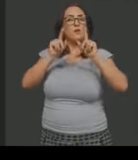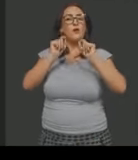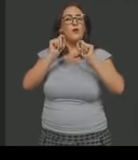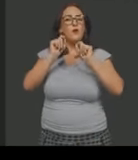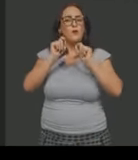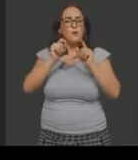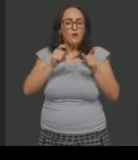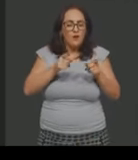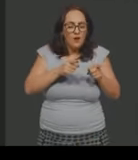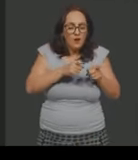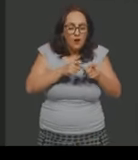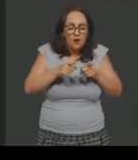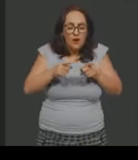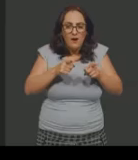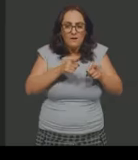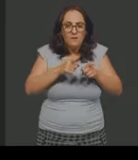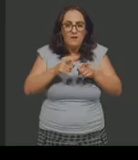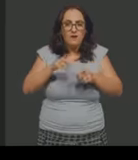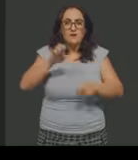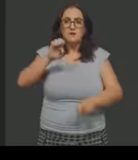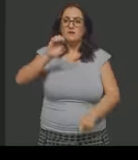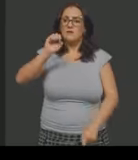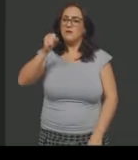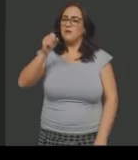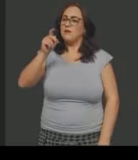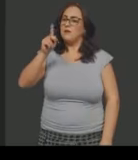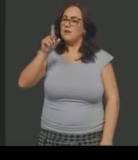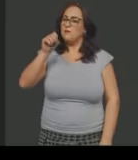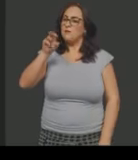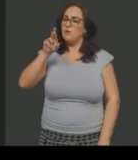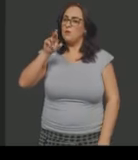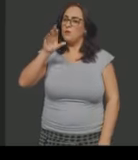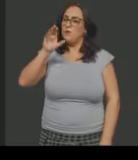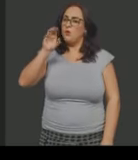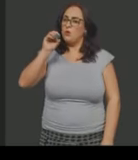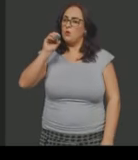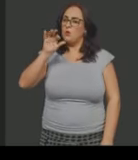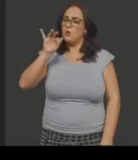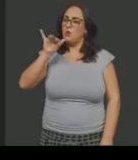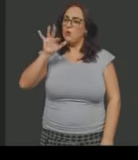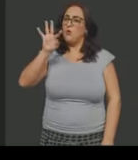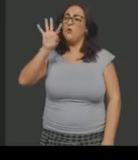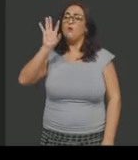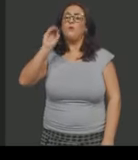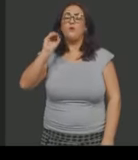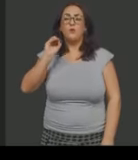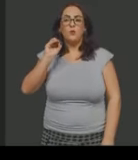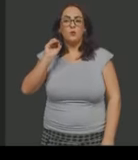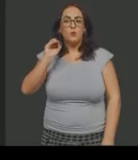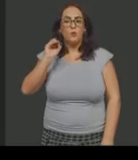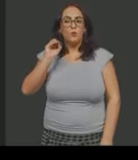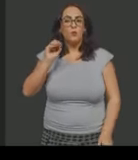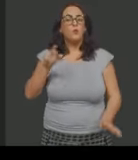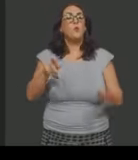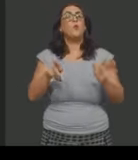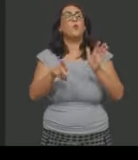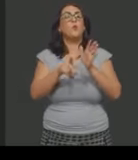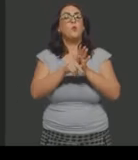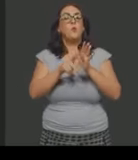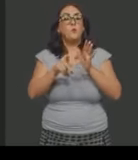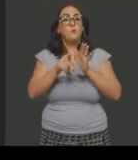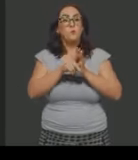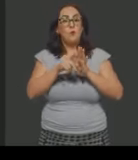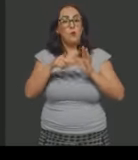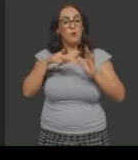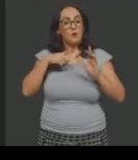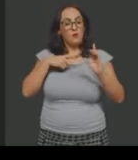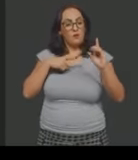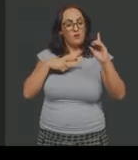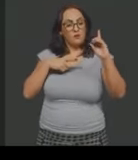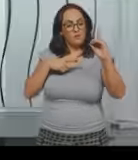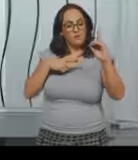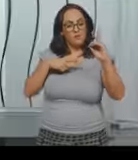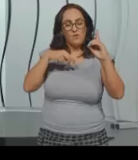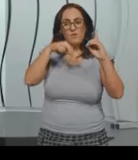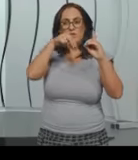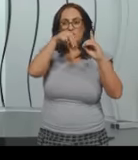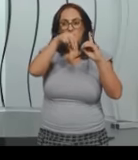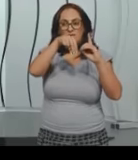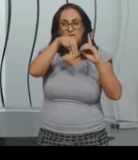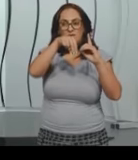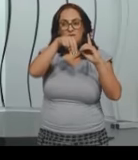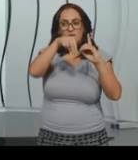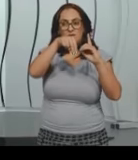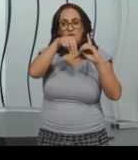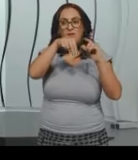fase esporófito, ou seja, a fase diploide, 2N, ela vai